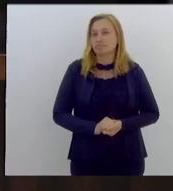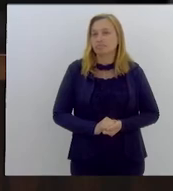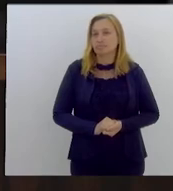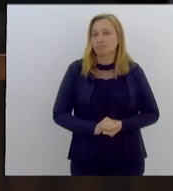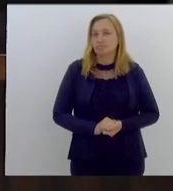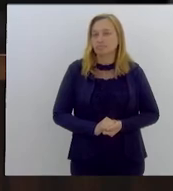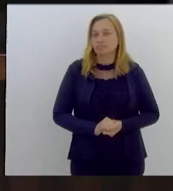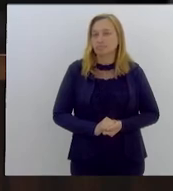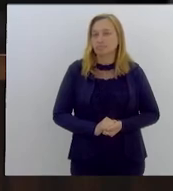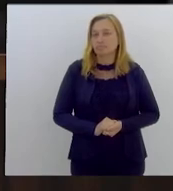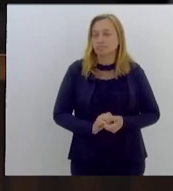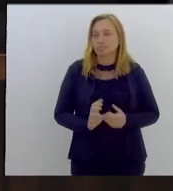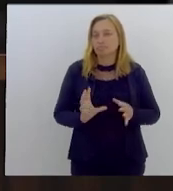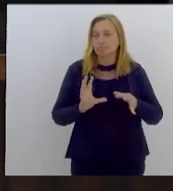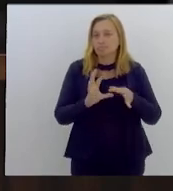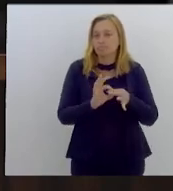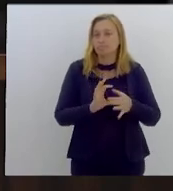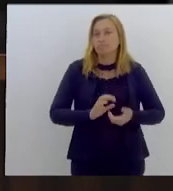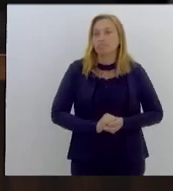aditivo. Entendeu?